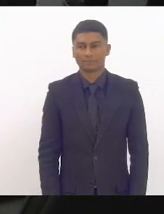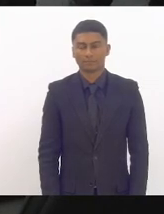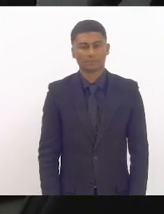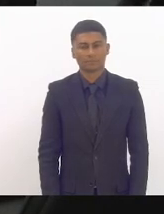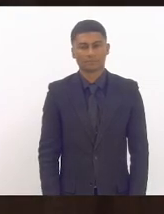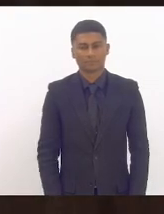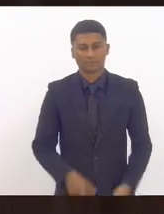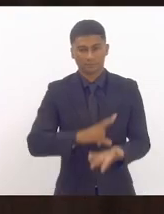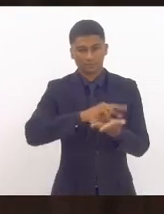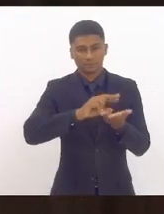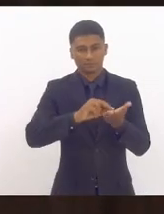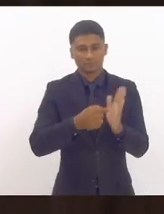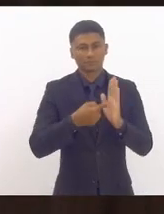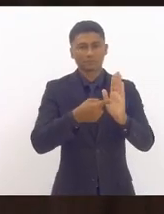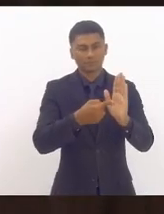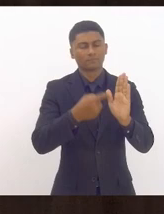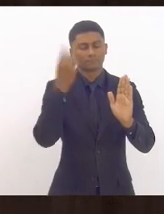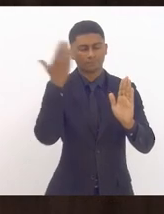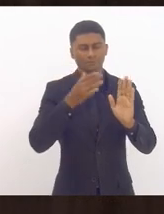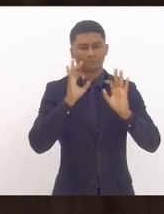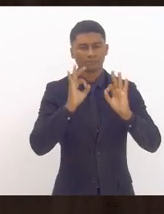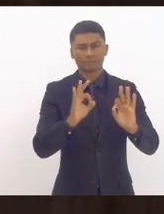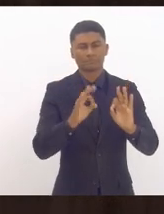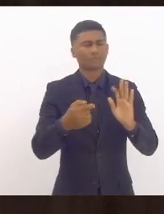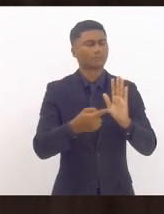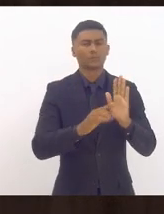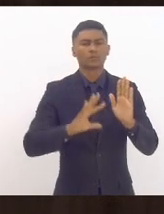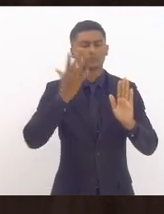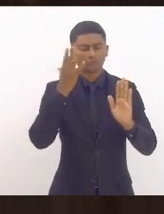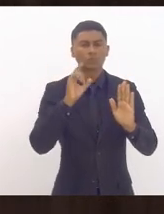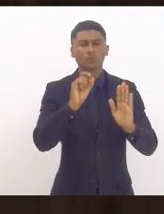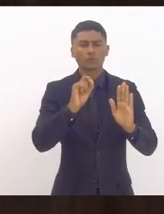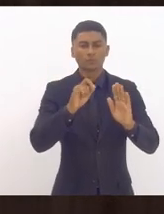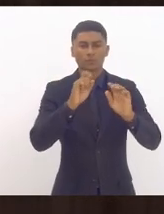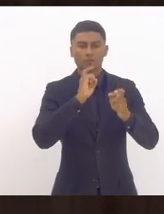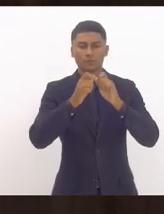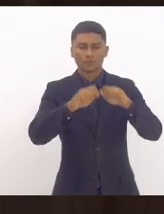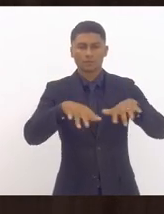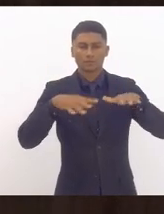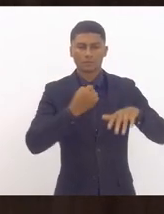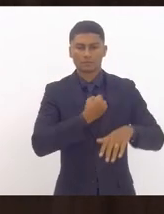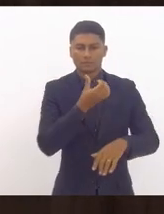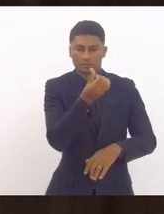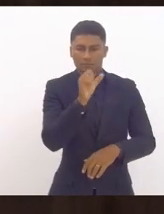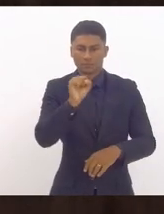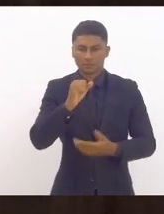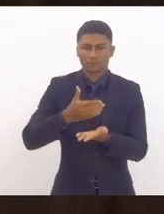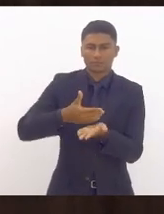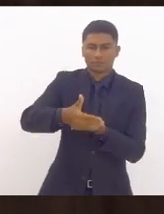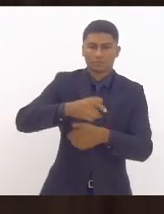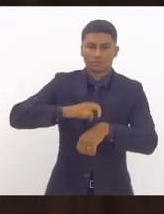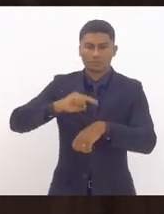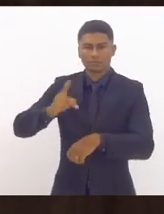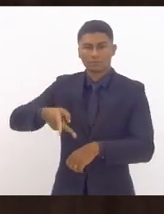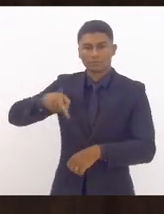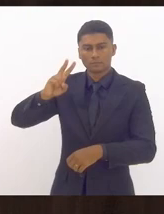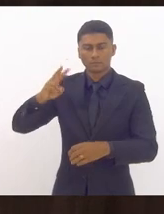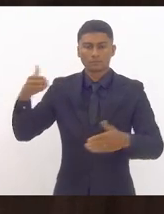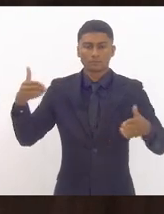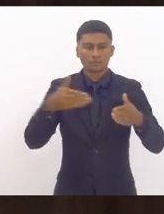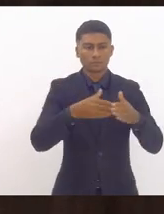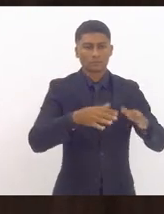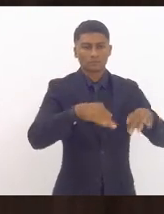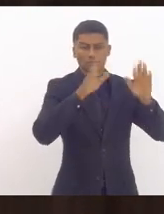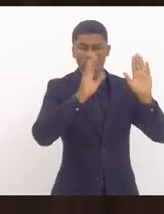A ata reflete com exatidão o ocorrido na 68ª sessão ordinária, que, iniciada às 14 horas, encerrou-se